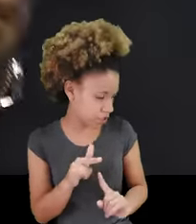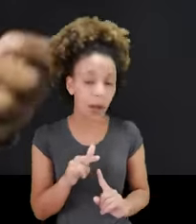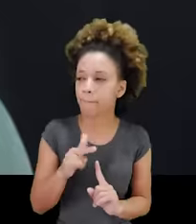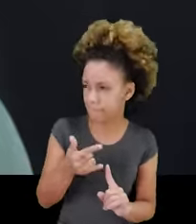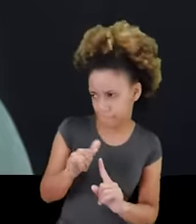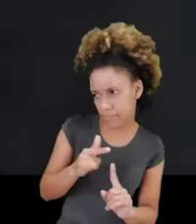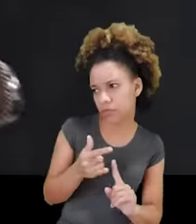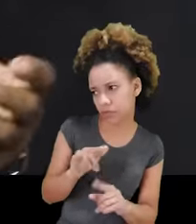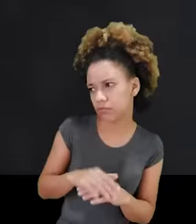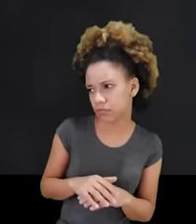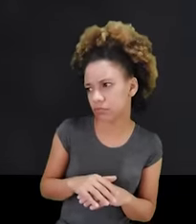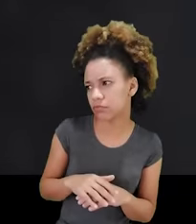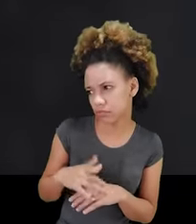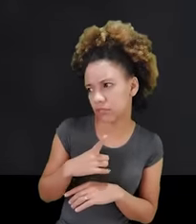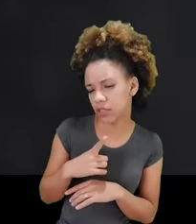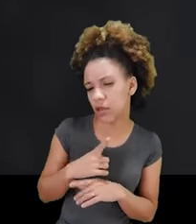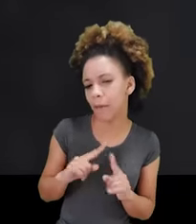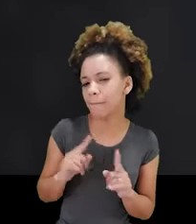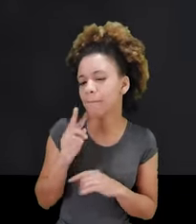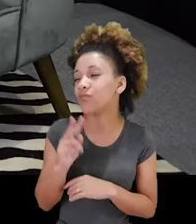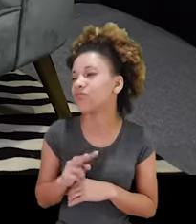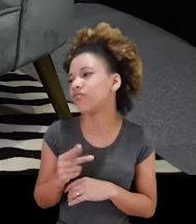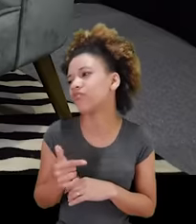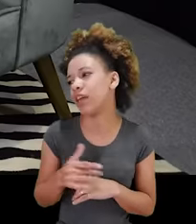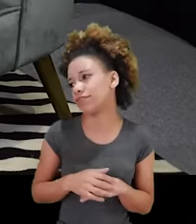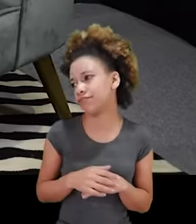está tudo bem, você queira, blá, blá, blá, blá, e depois vai-se ver, não cumprem.